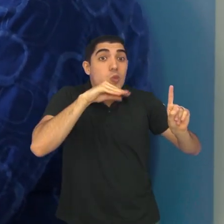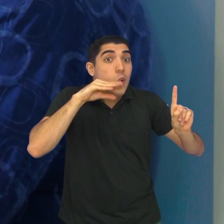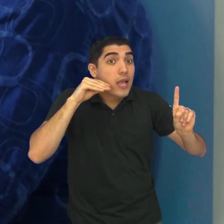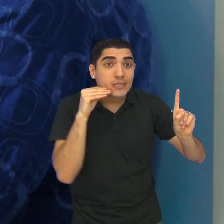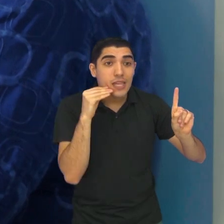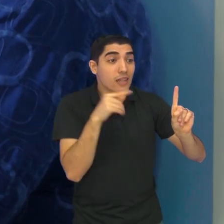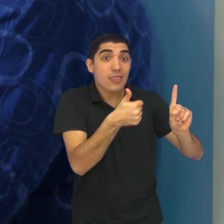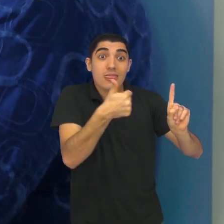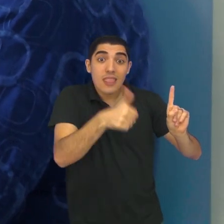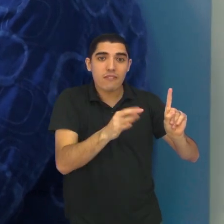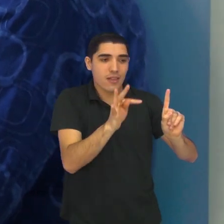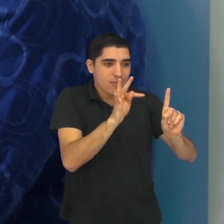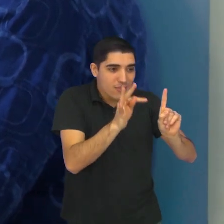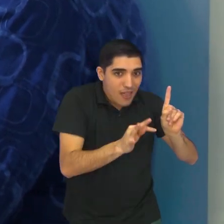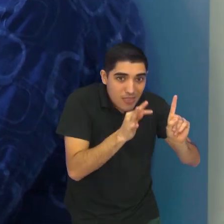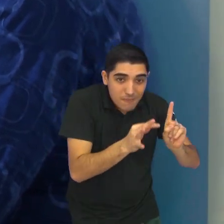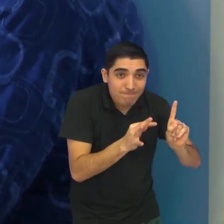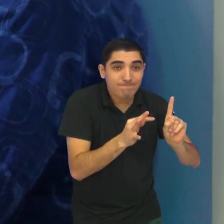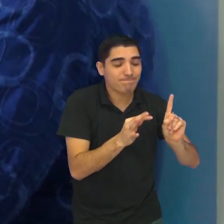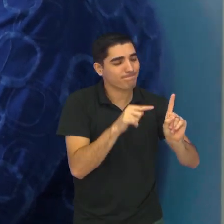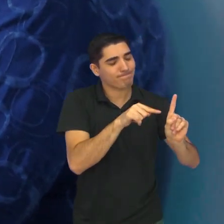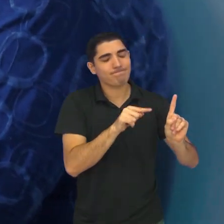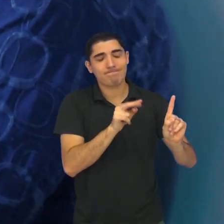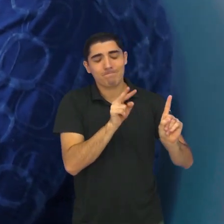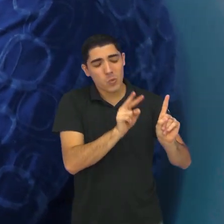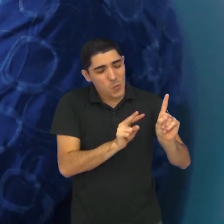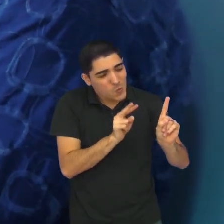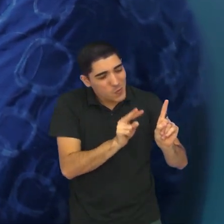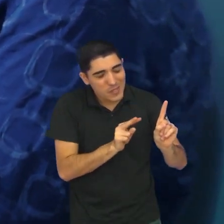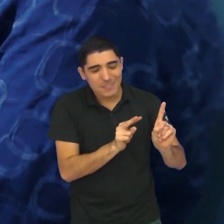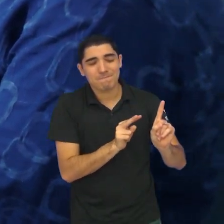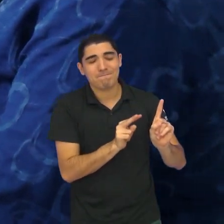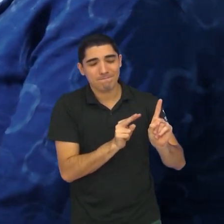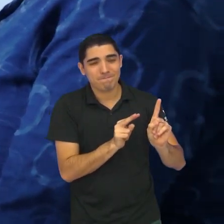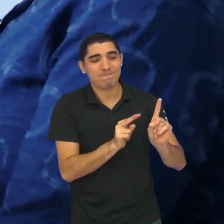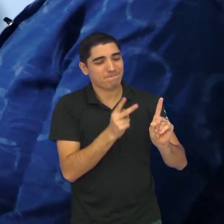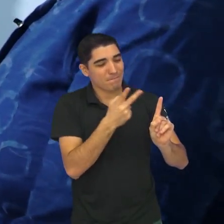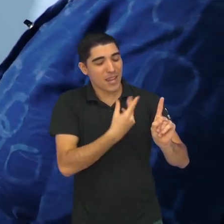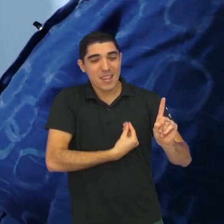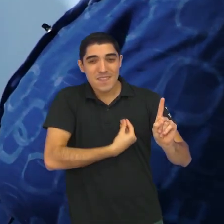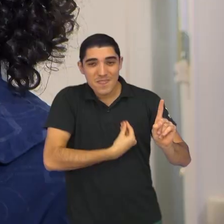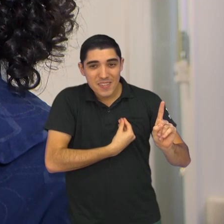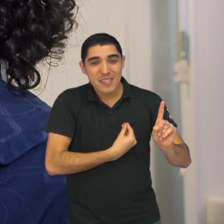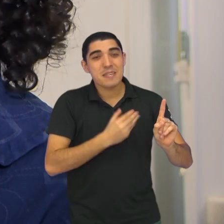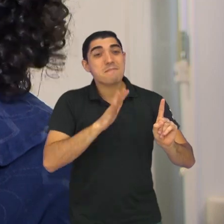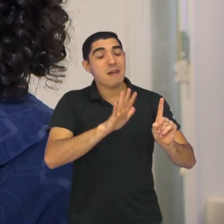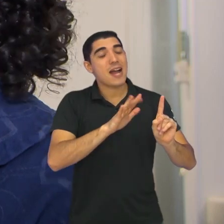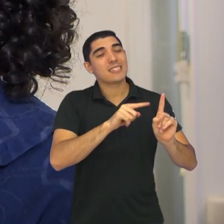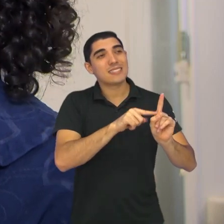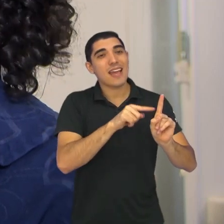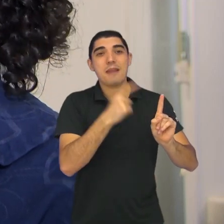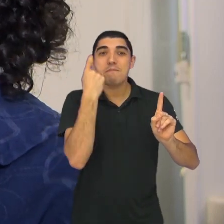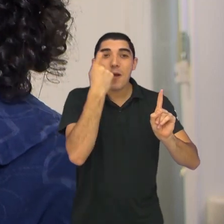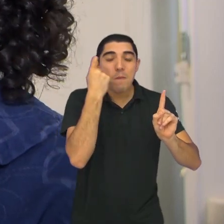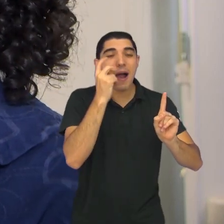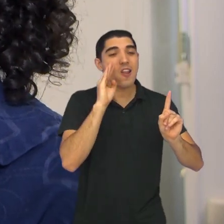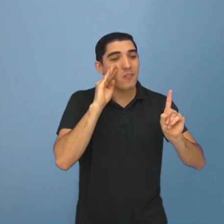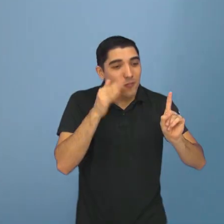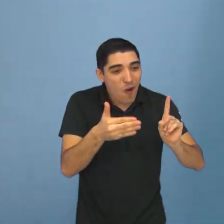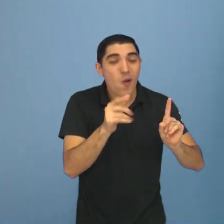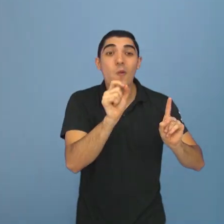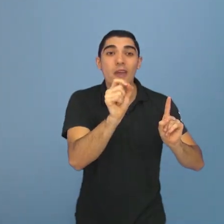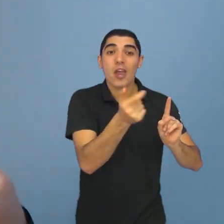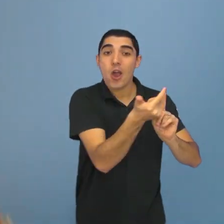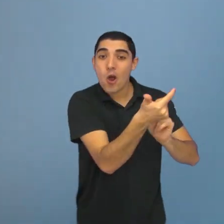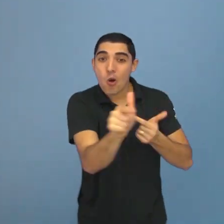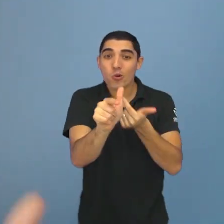de um adolescente que estava tratando, cuidando do seu, né, da sua vida, mas pensando